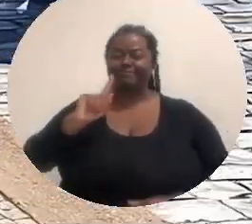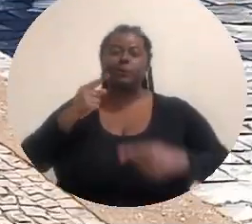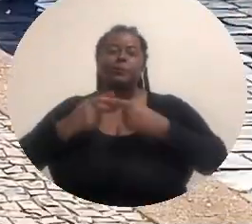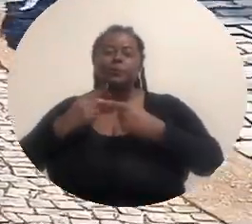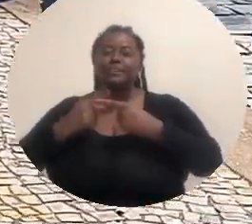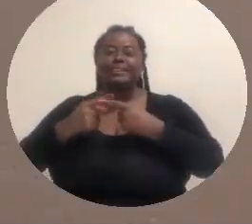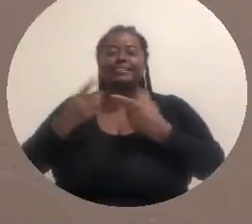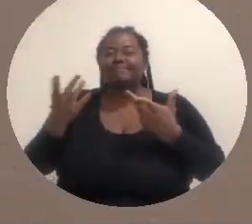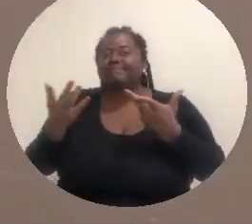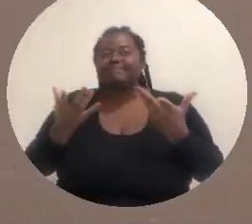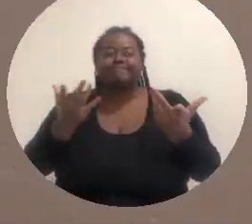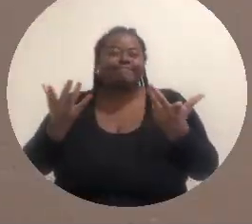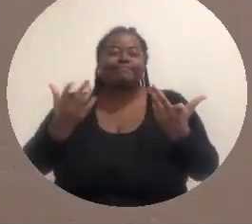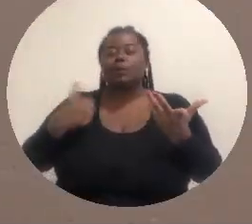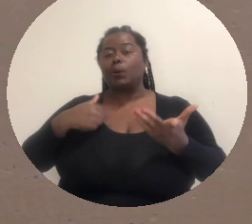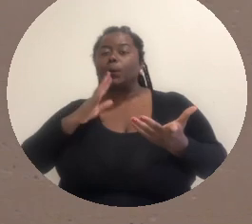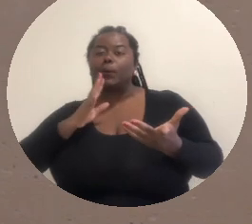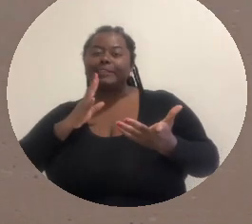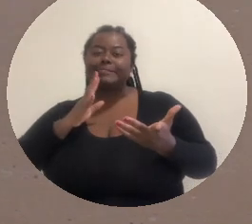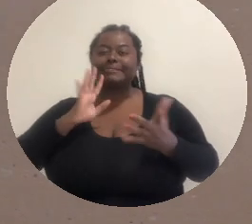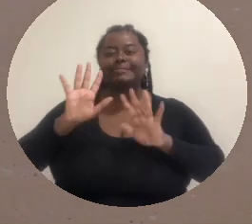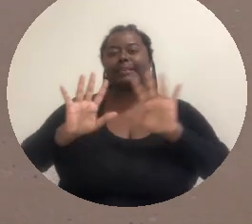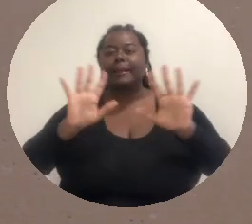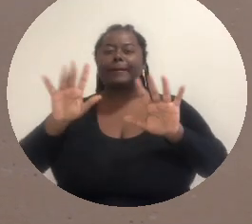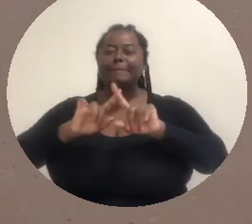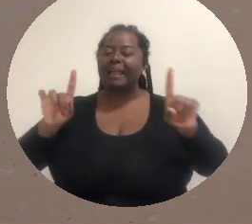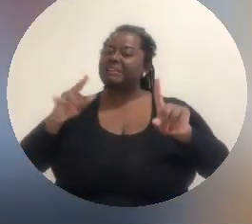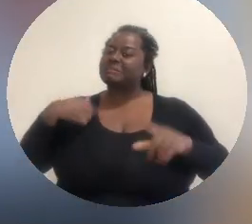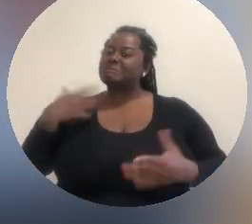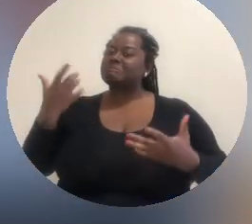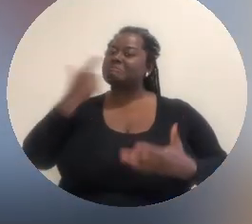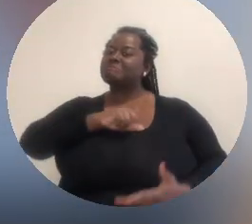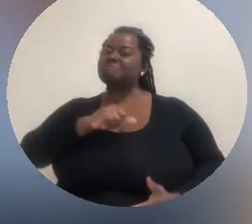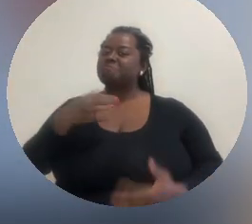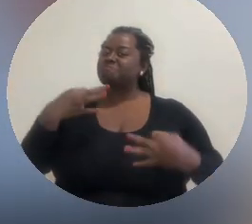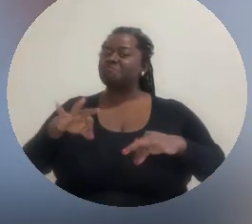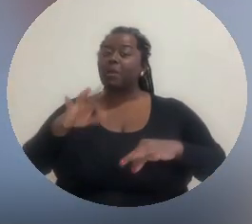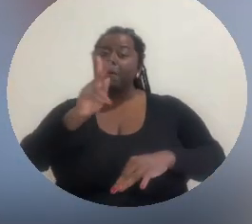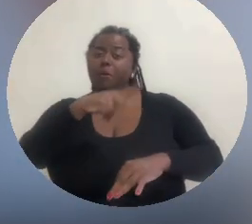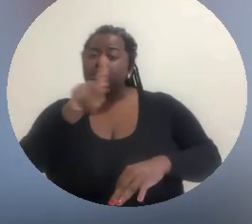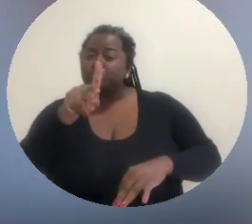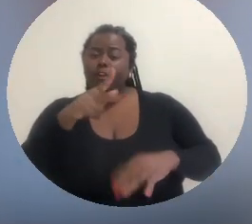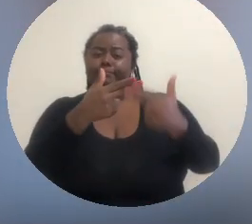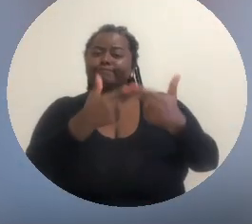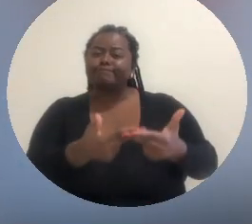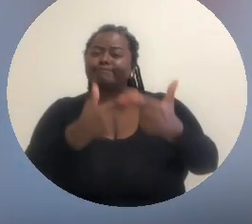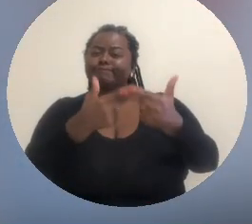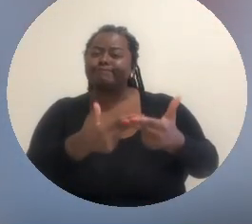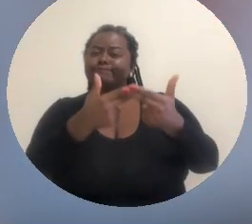coisa assim, né, que eu não conhecia, mas eu achei legal. Eu peguei direitinho. E o professor também tinha uma paciência.